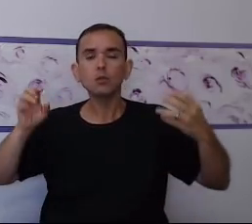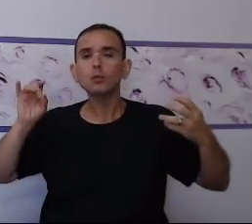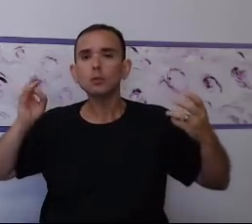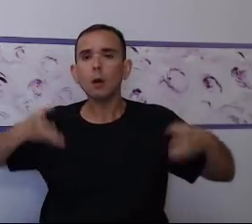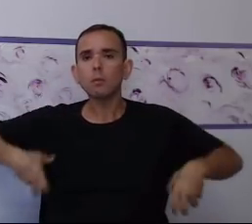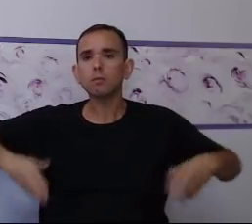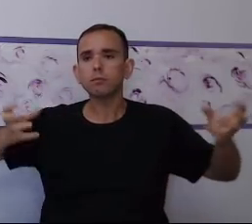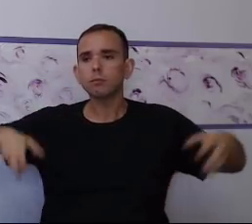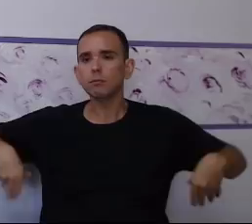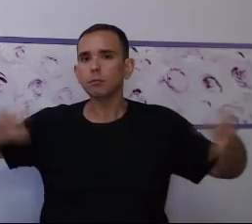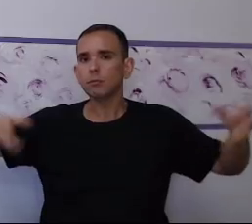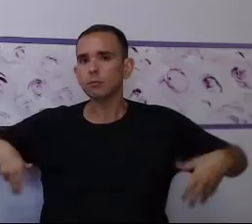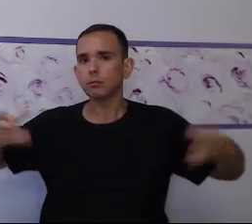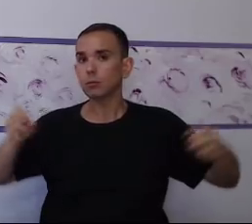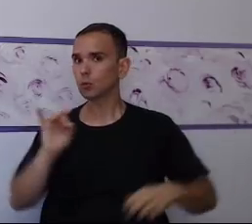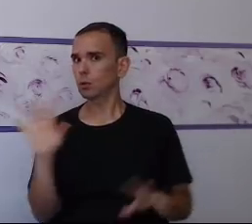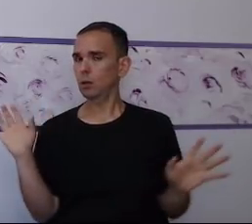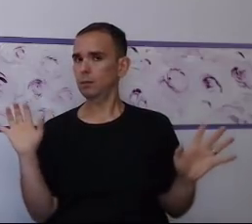se locomover com essa cadeira.